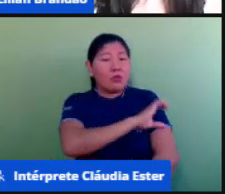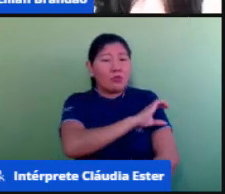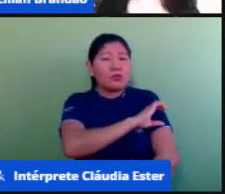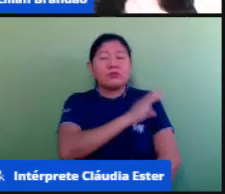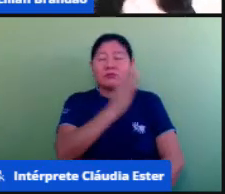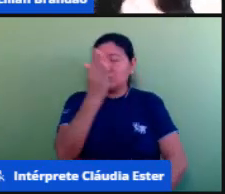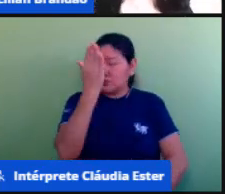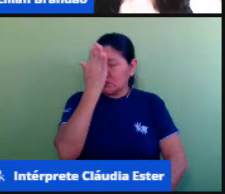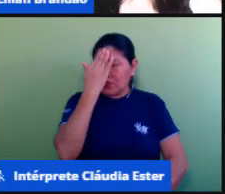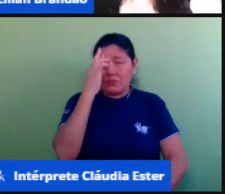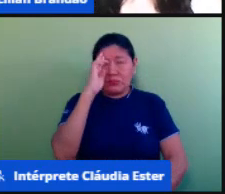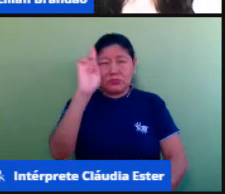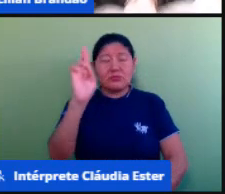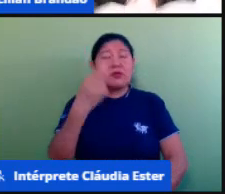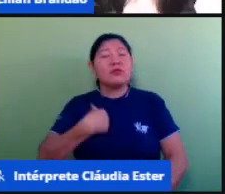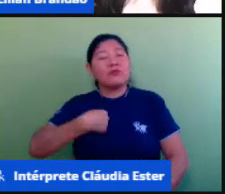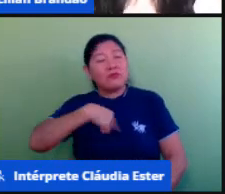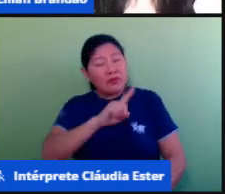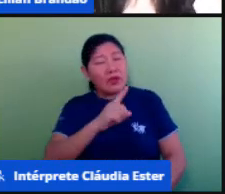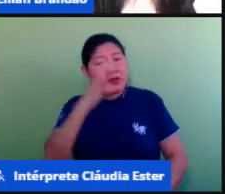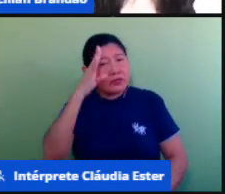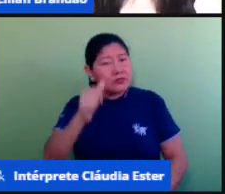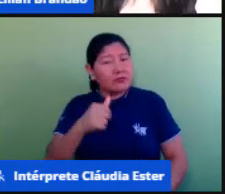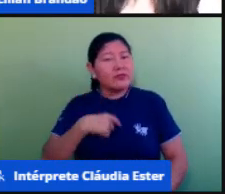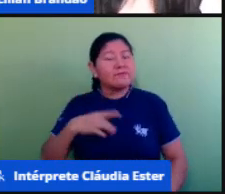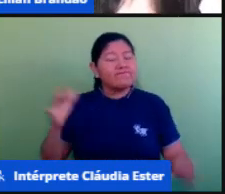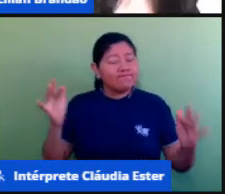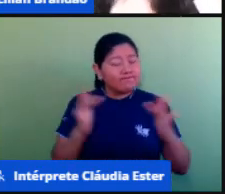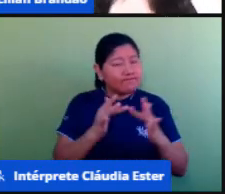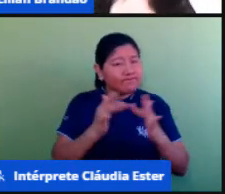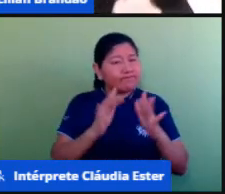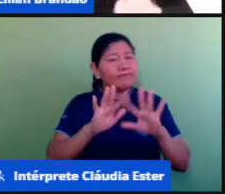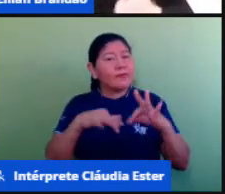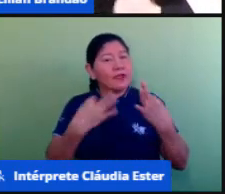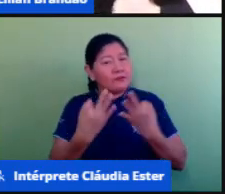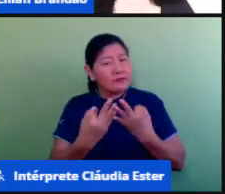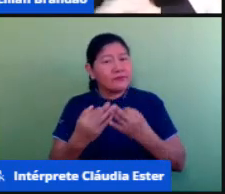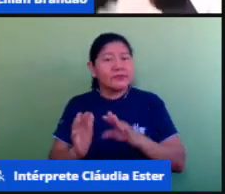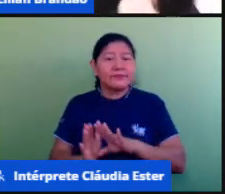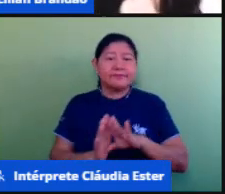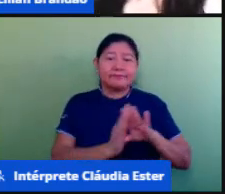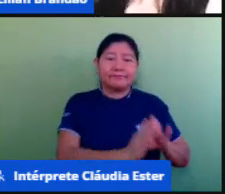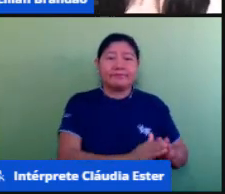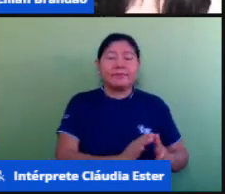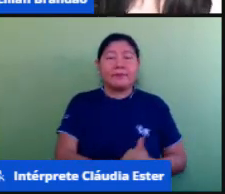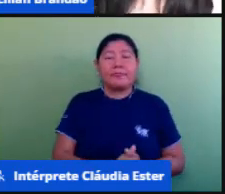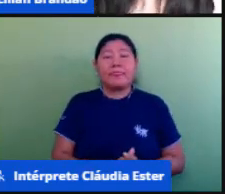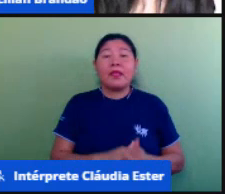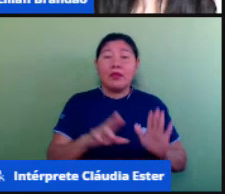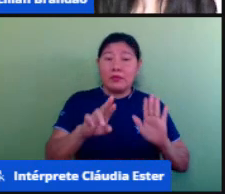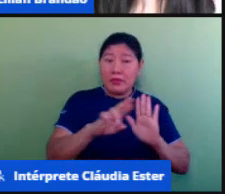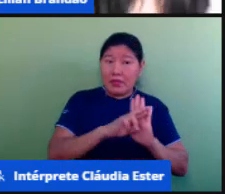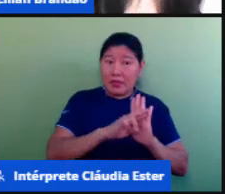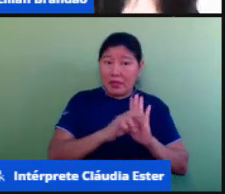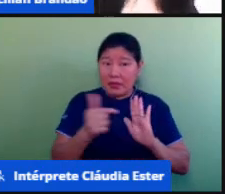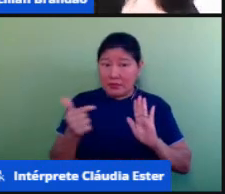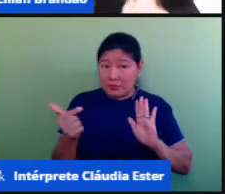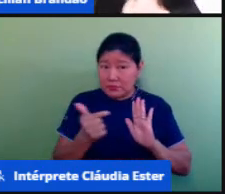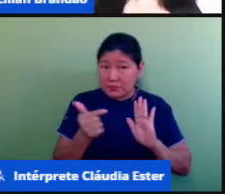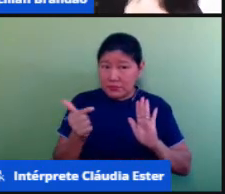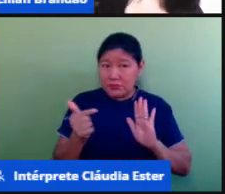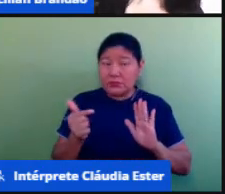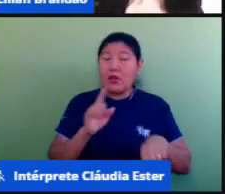situação. Outra prática também que nós mantemos na rotina online, os horários